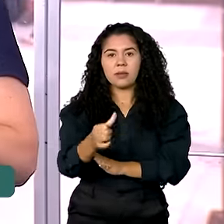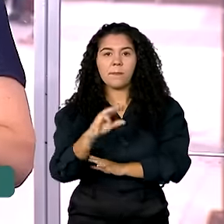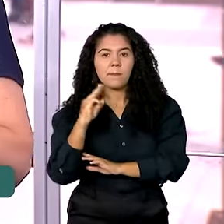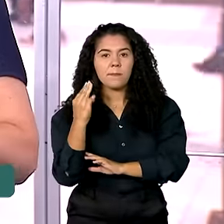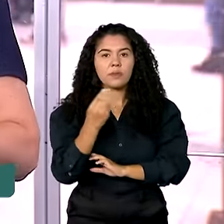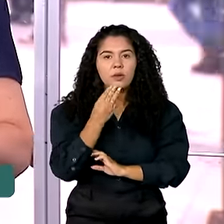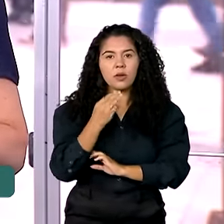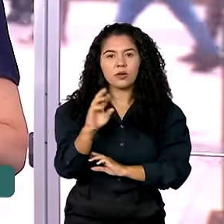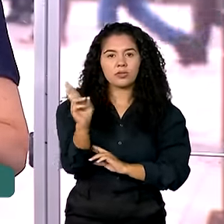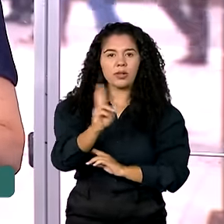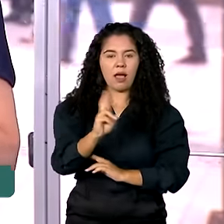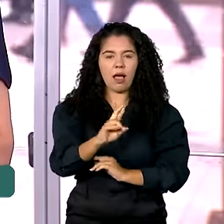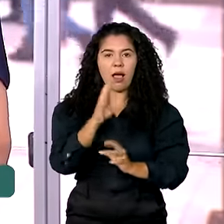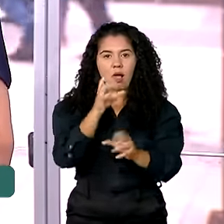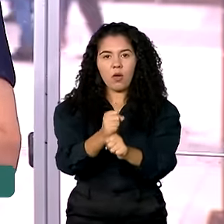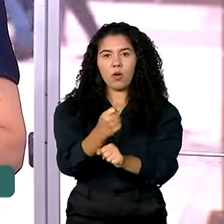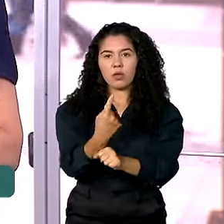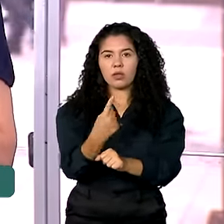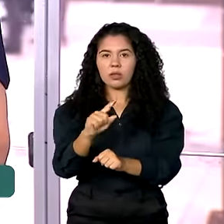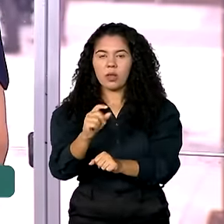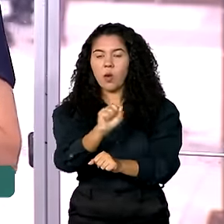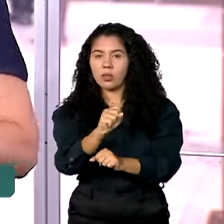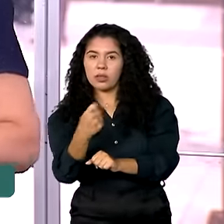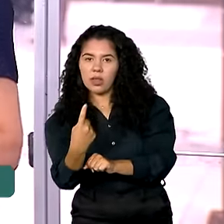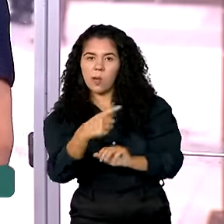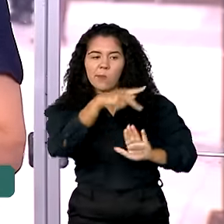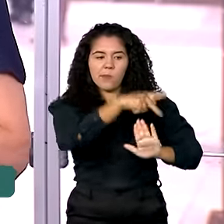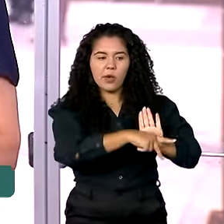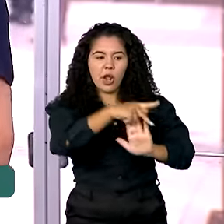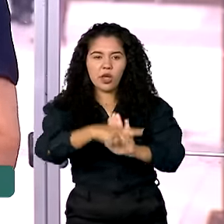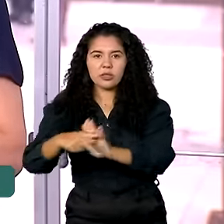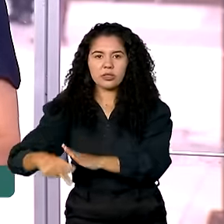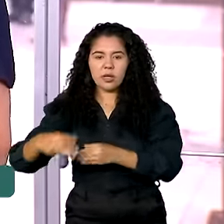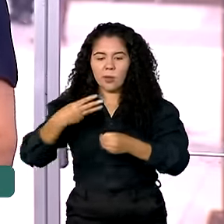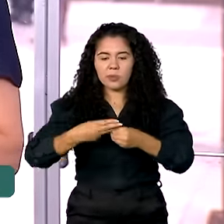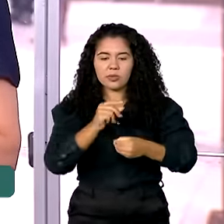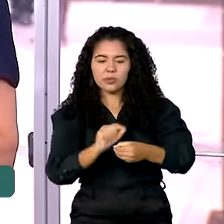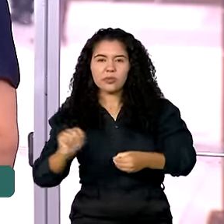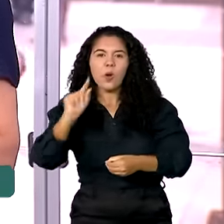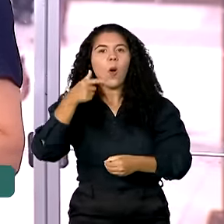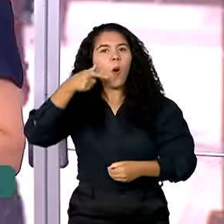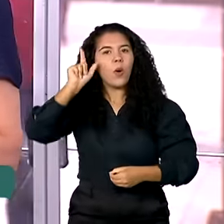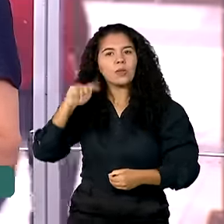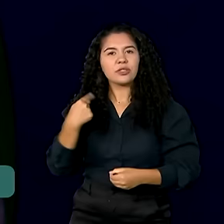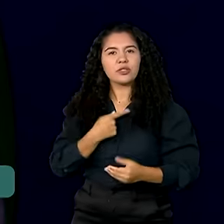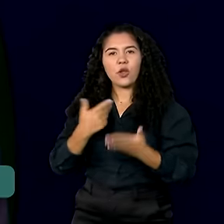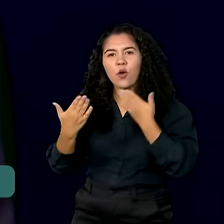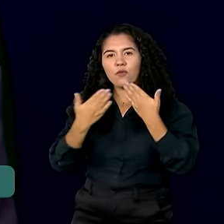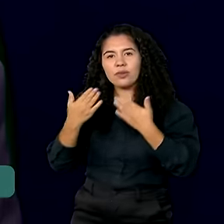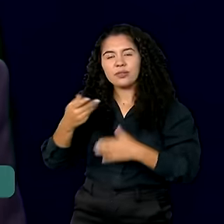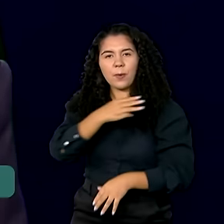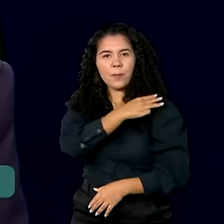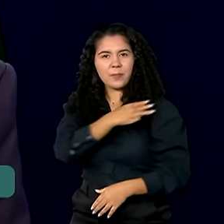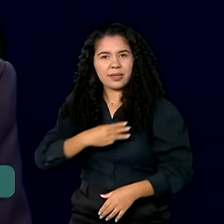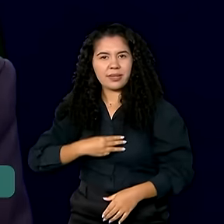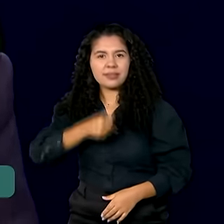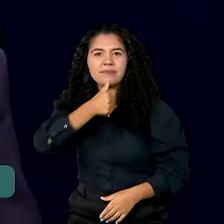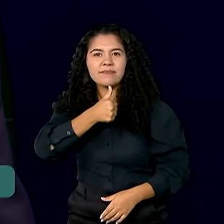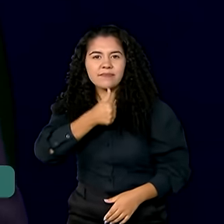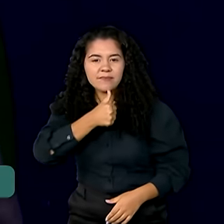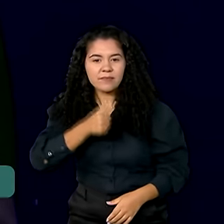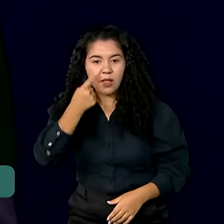R$686 milhões em 81 projetos por diversos municípios e a gente conversou ontem com o ministro Jader Filho. A gente